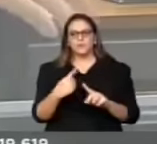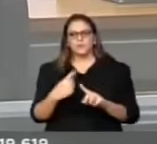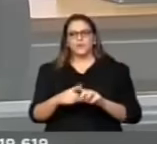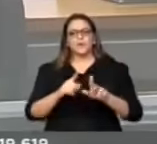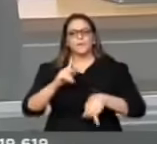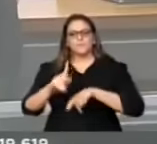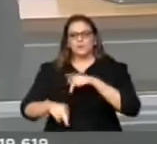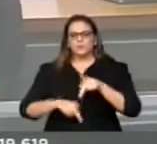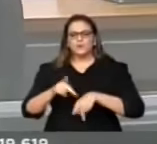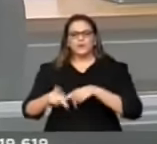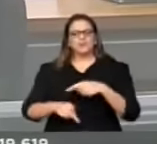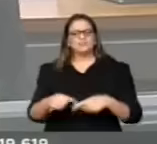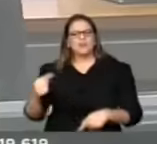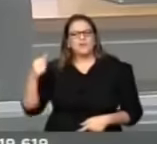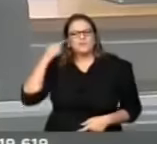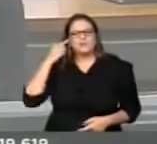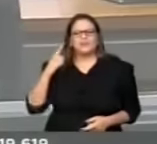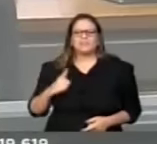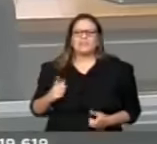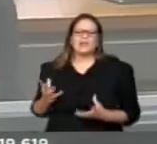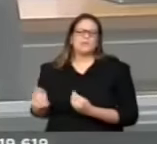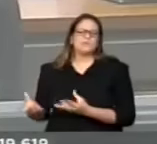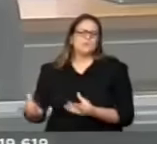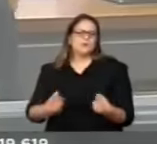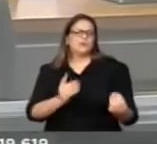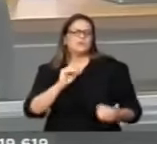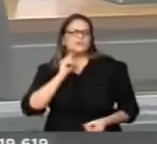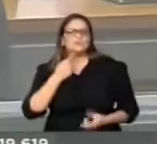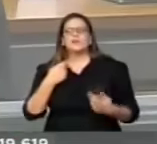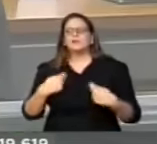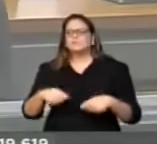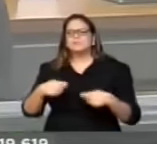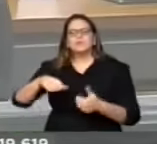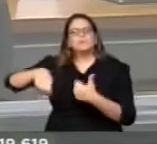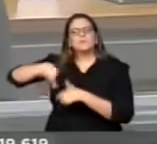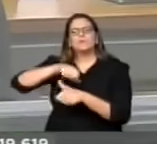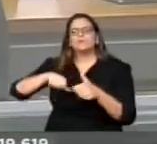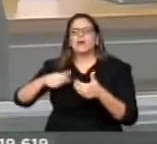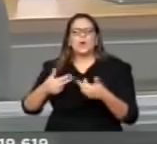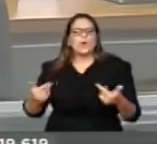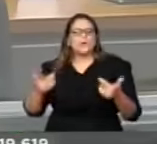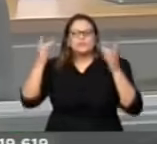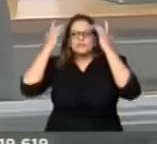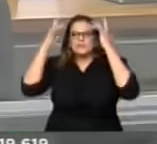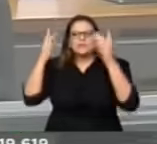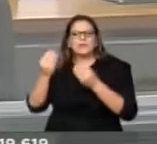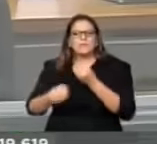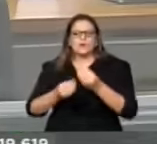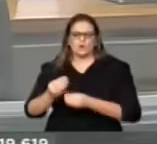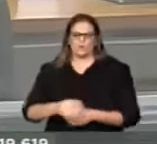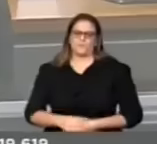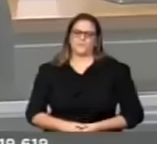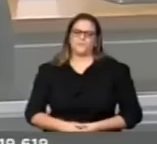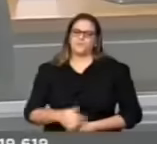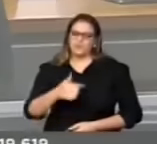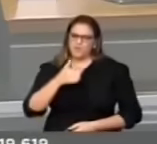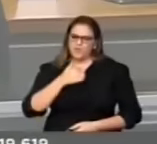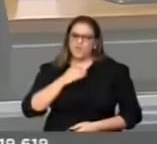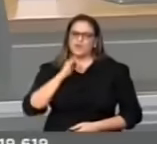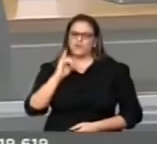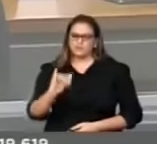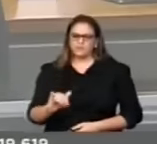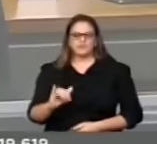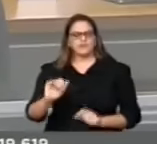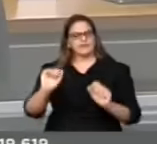que existe muita corrupção, que alguma coisa precisa mudar, mas não sabe como. Eu só queria dizer, é óbvio, que